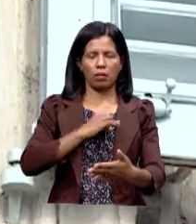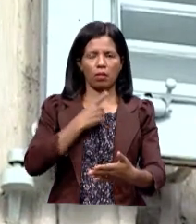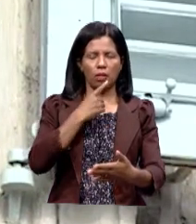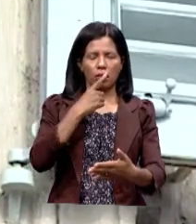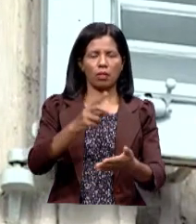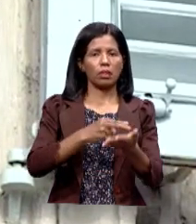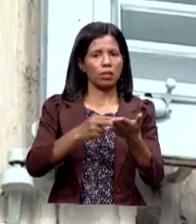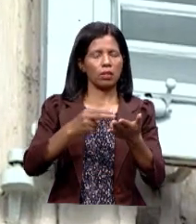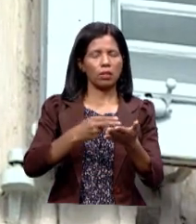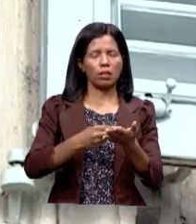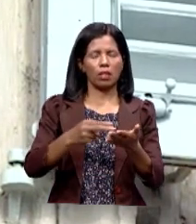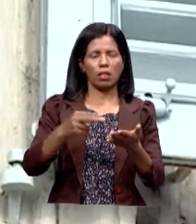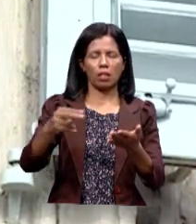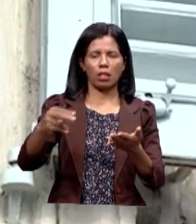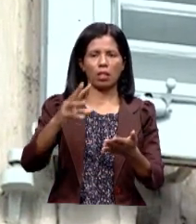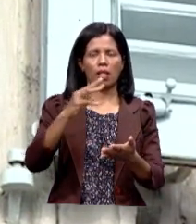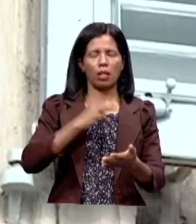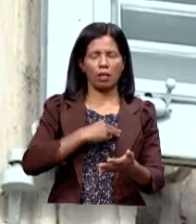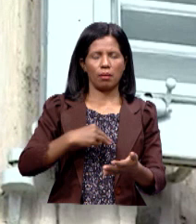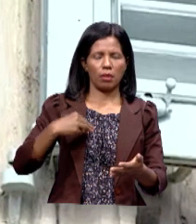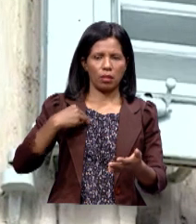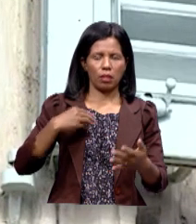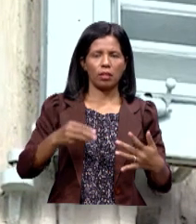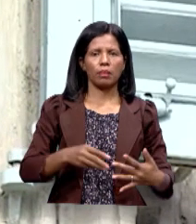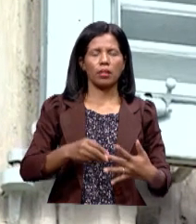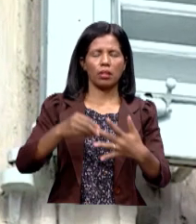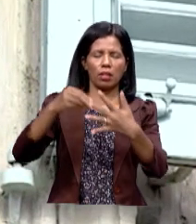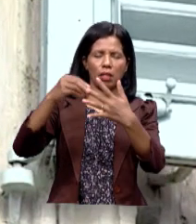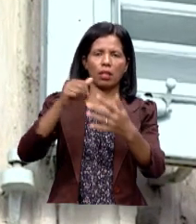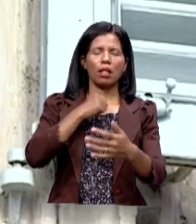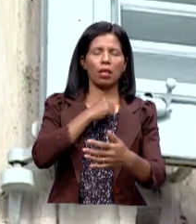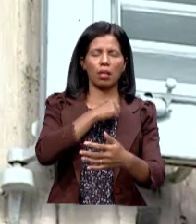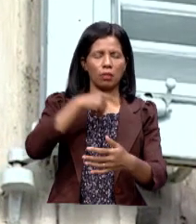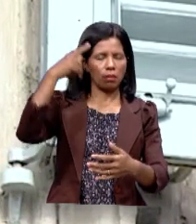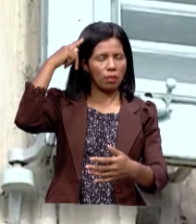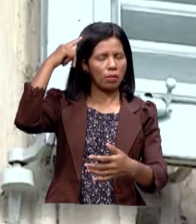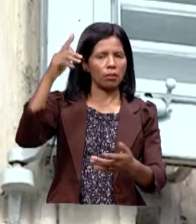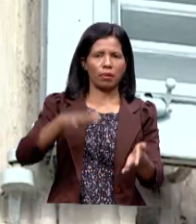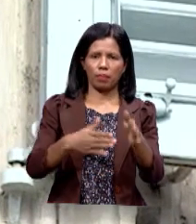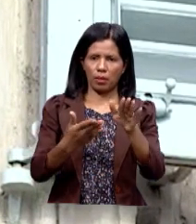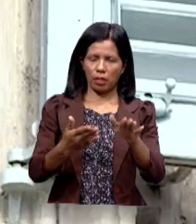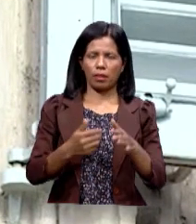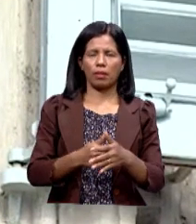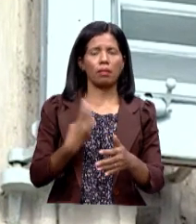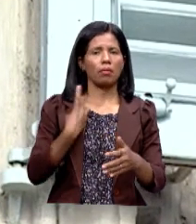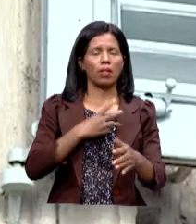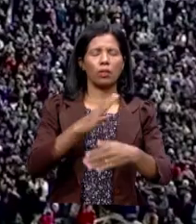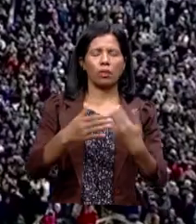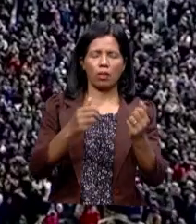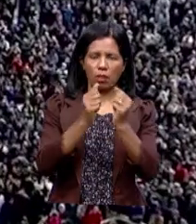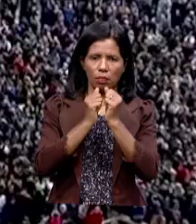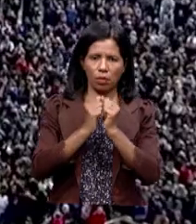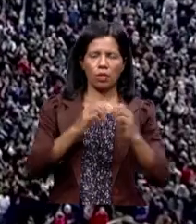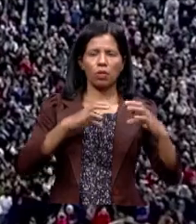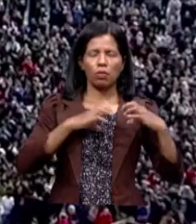Maria, especial ba Papa Emérito Bento XVI, nebehusi conamundo. Maita hotu hamutu kofuang ida